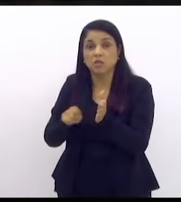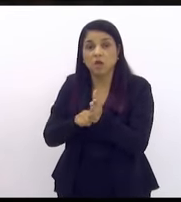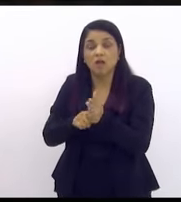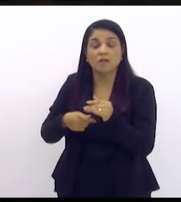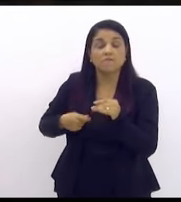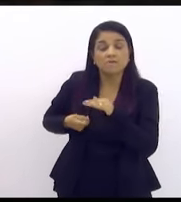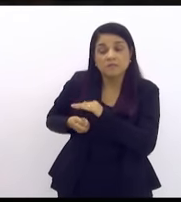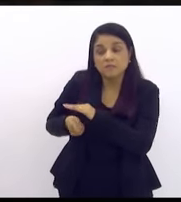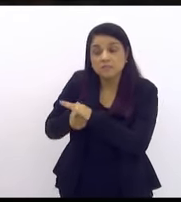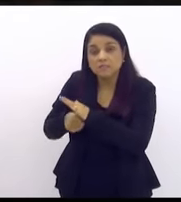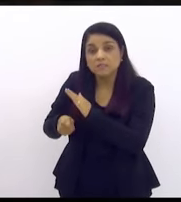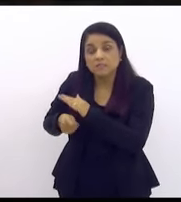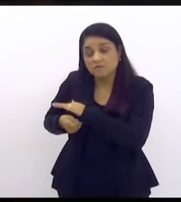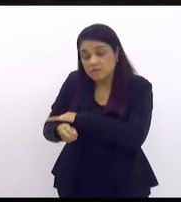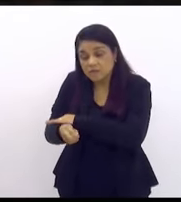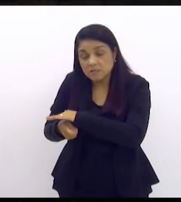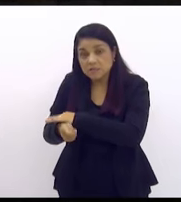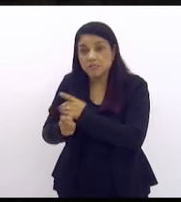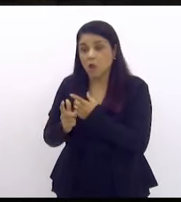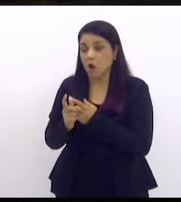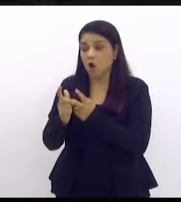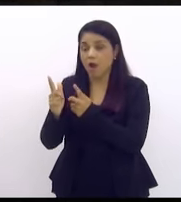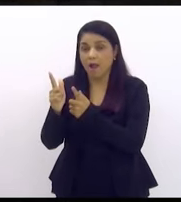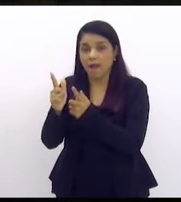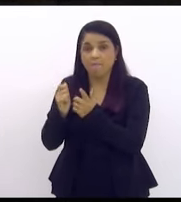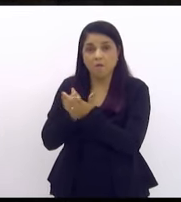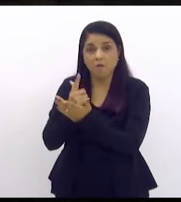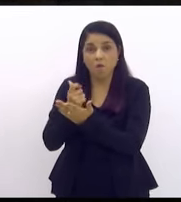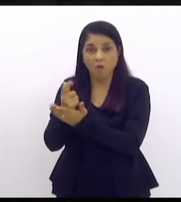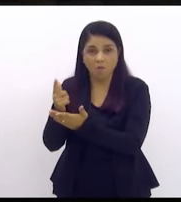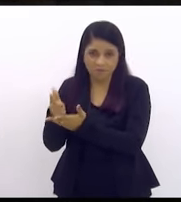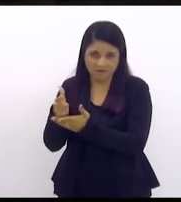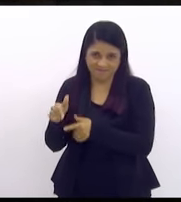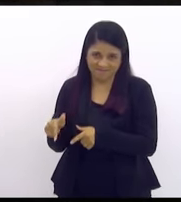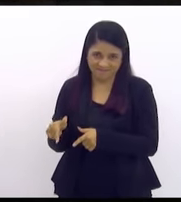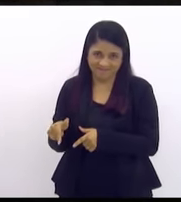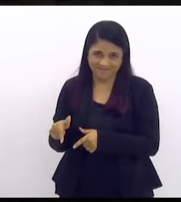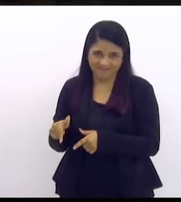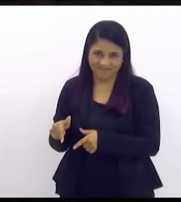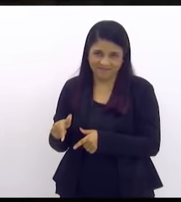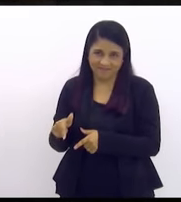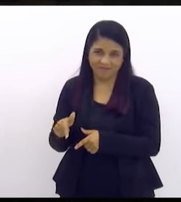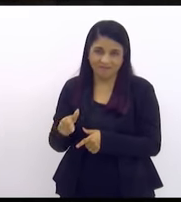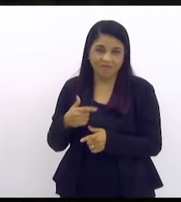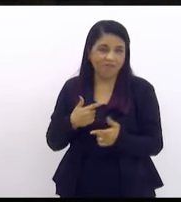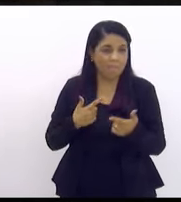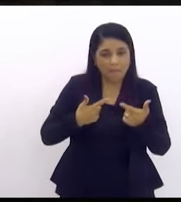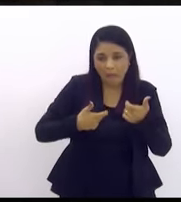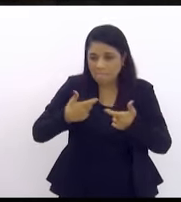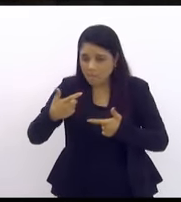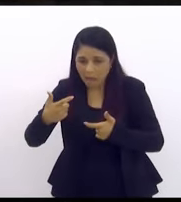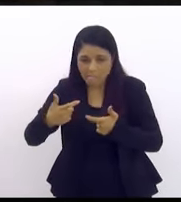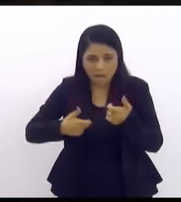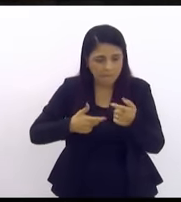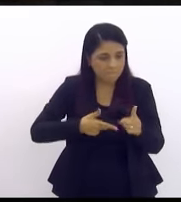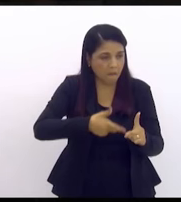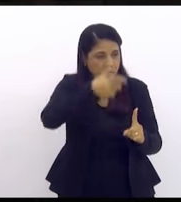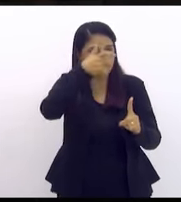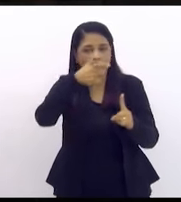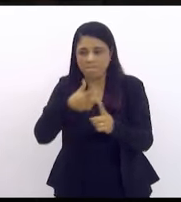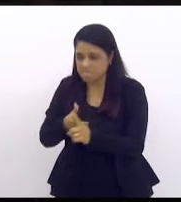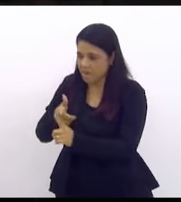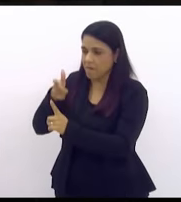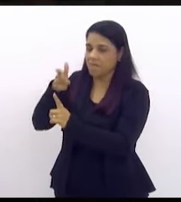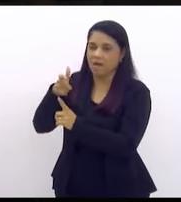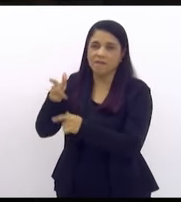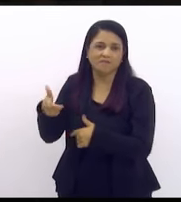É isso que é sufocar, e não ficar combatendo somente a